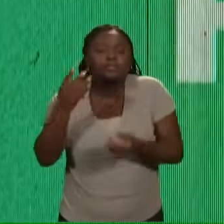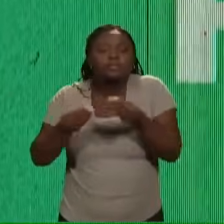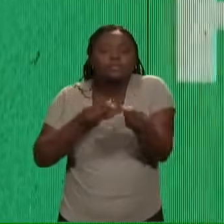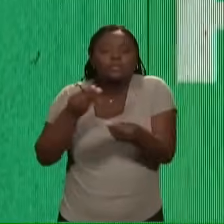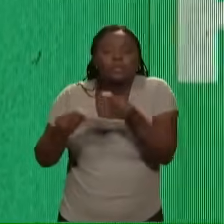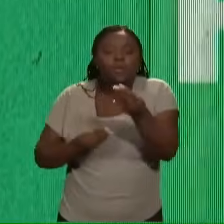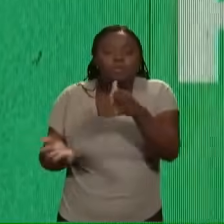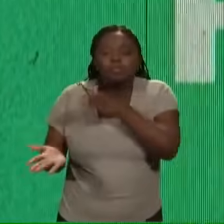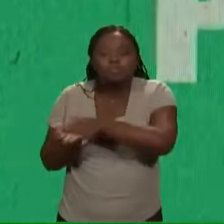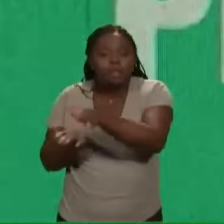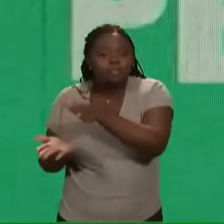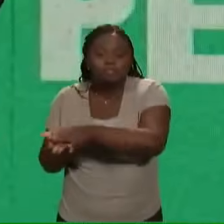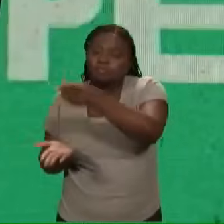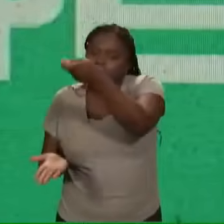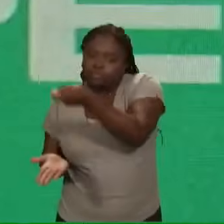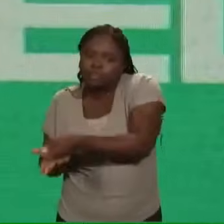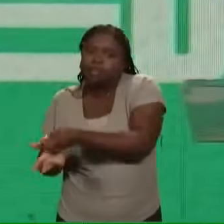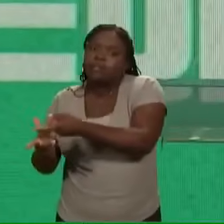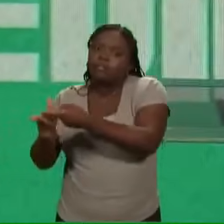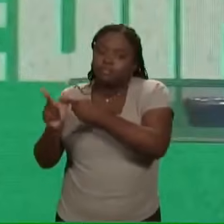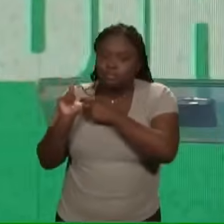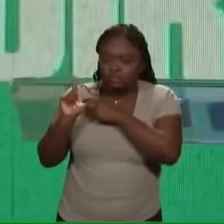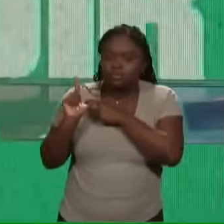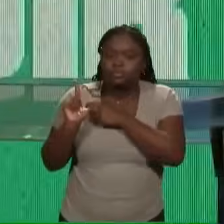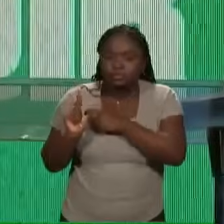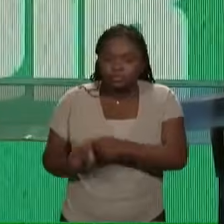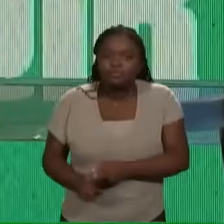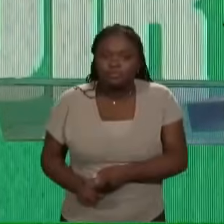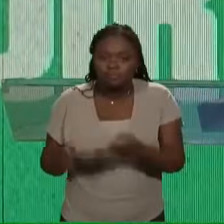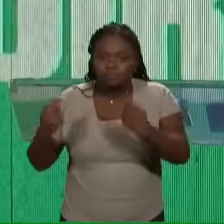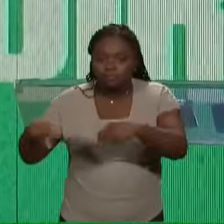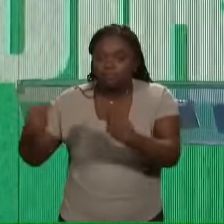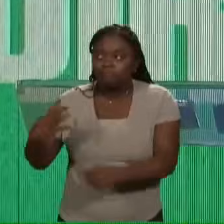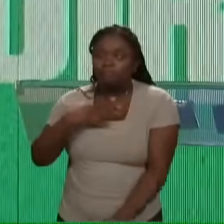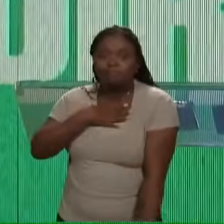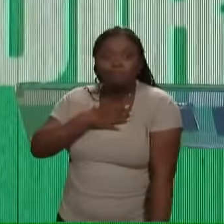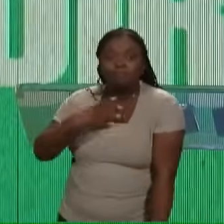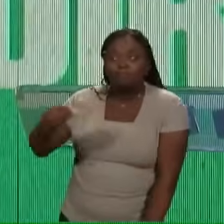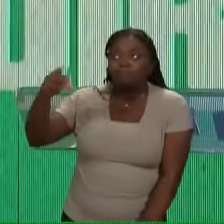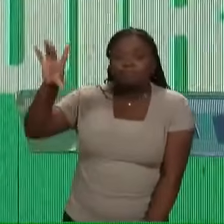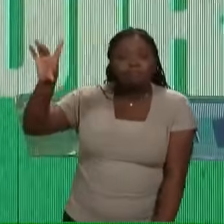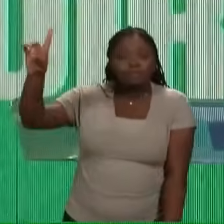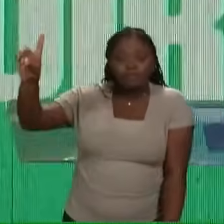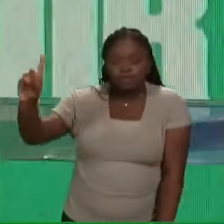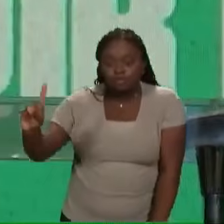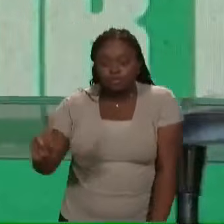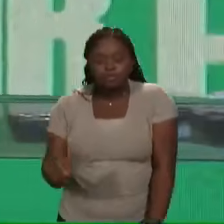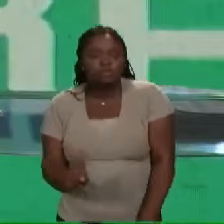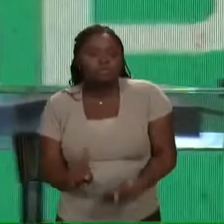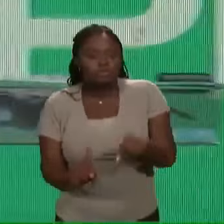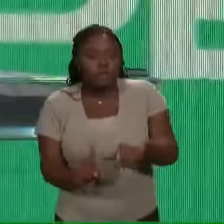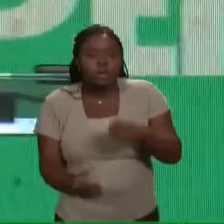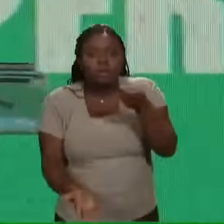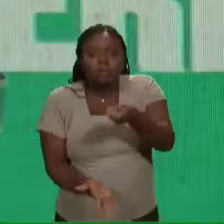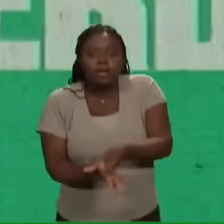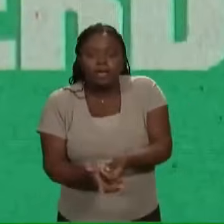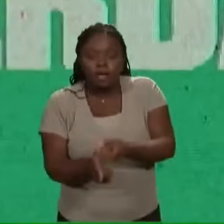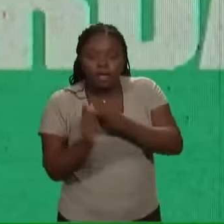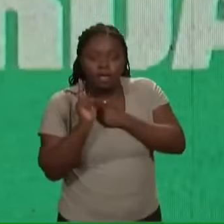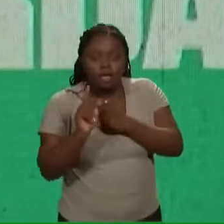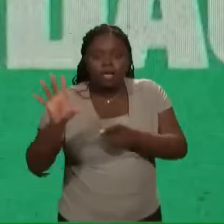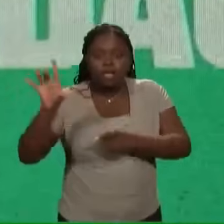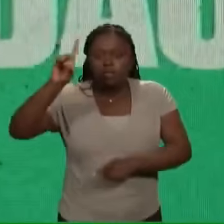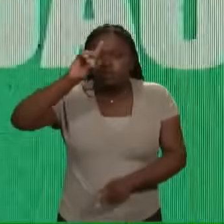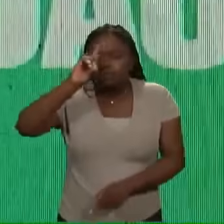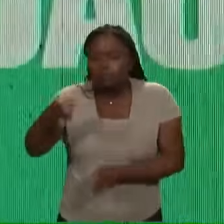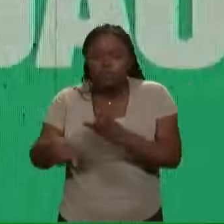que gastou para pagar a dívida. Gastou o Filho de Deus. Para pagar a dívida que eu e você tínhamos, Deus não